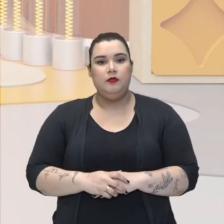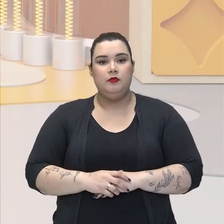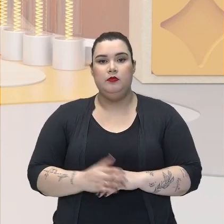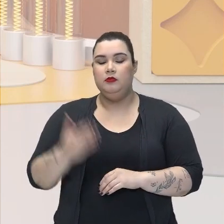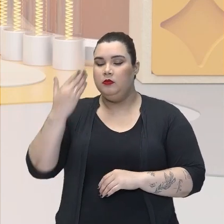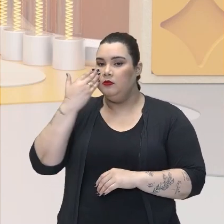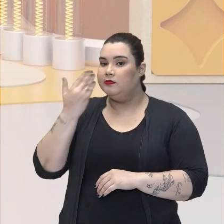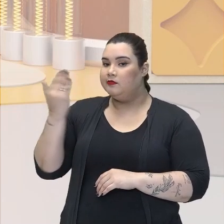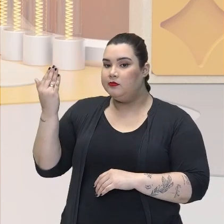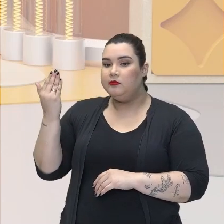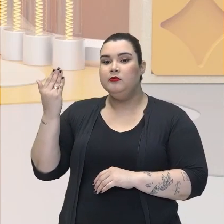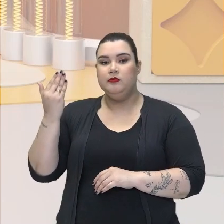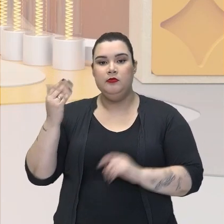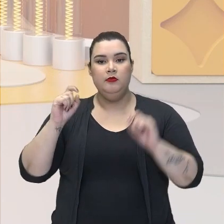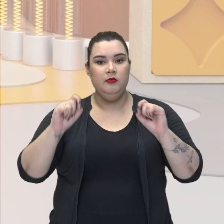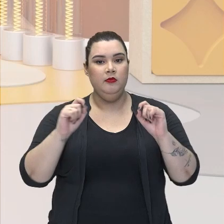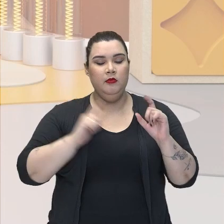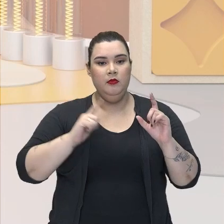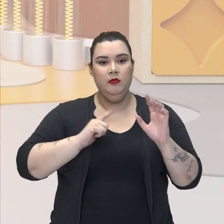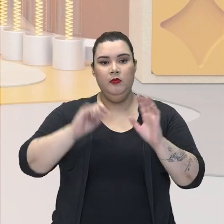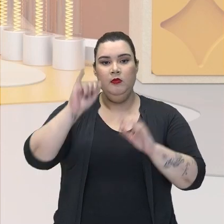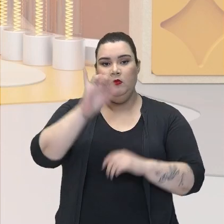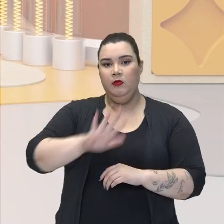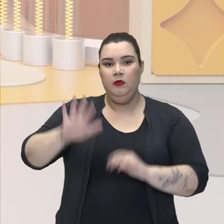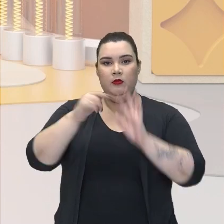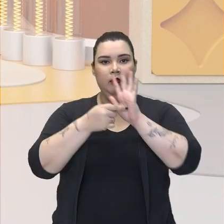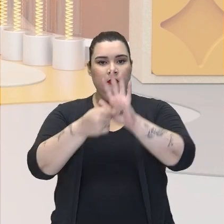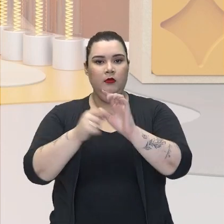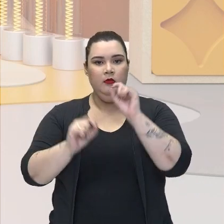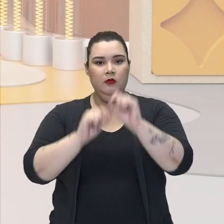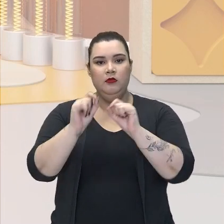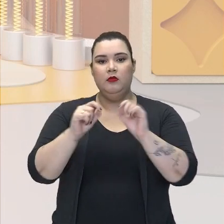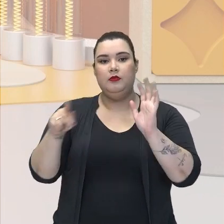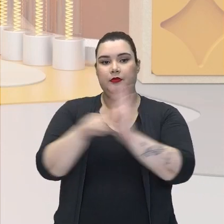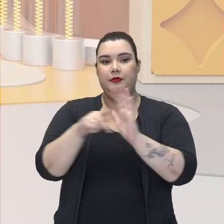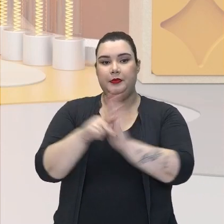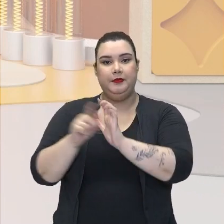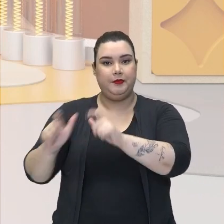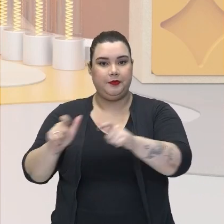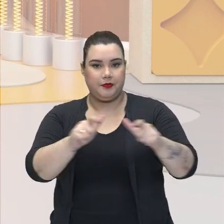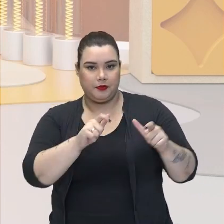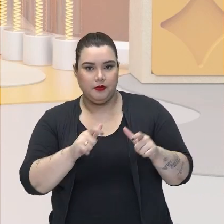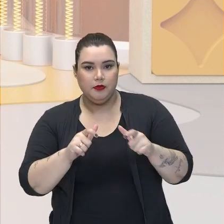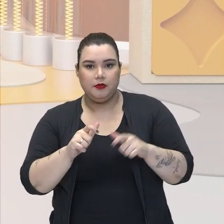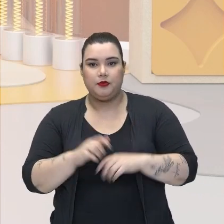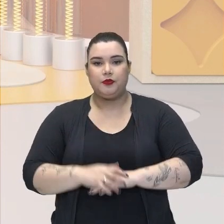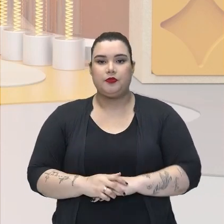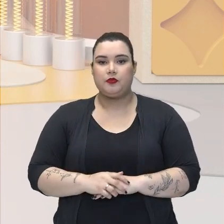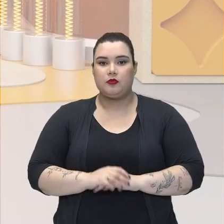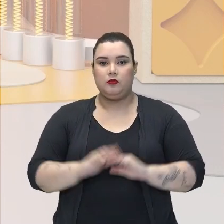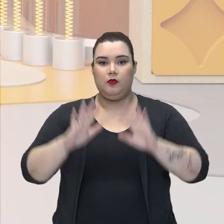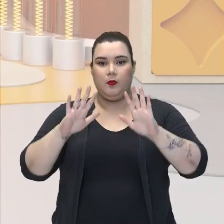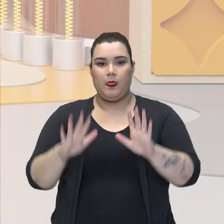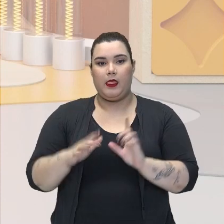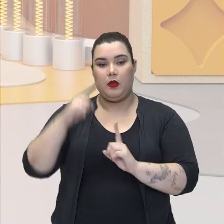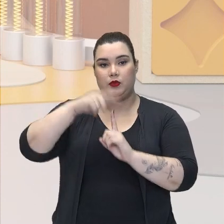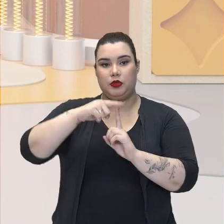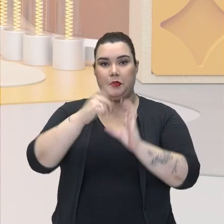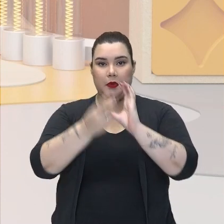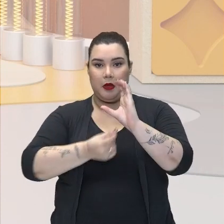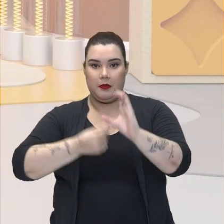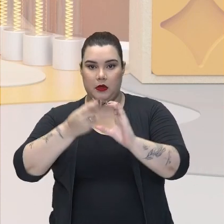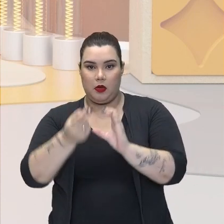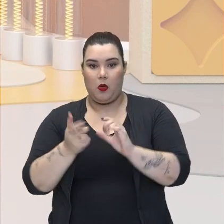aqui, dentro do modo de produção capitalista, a questão da propriedade. Como é que funciona, professor? No modo de produção capitalista,